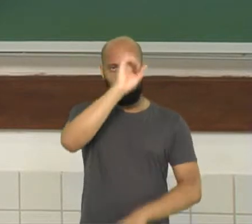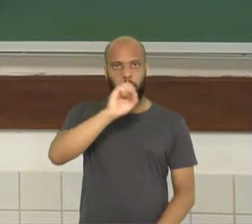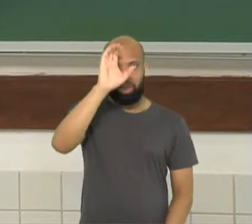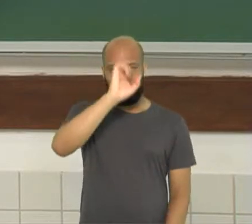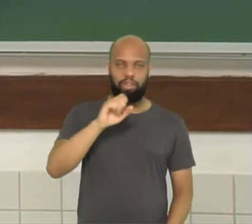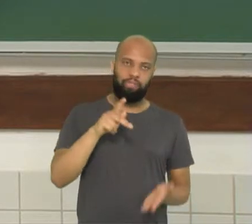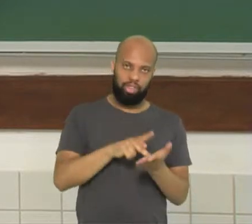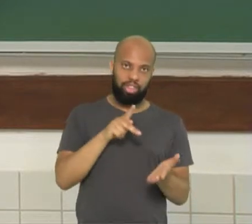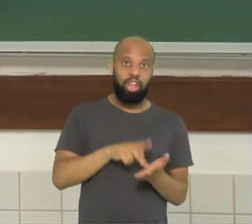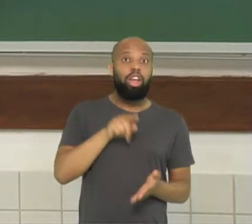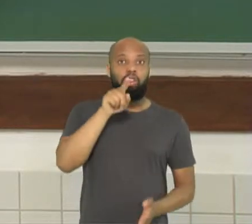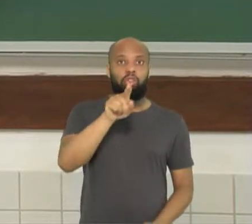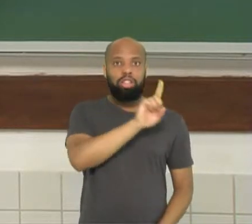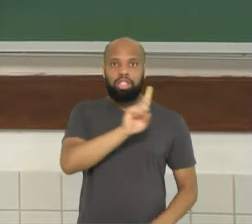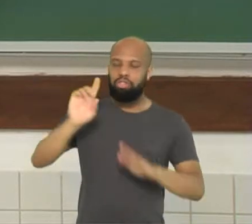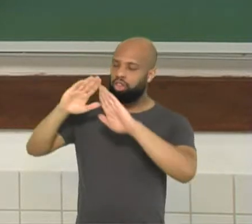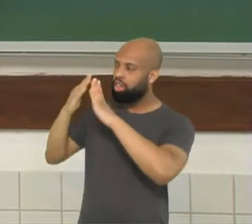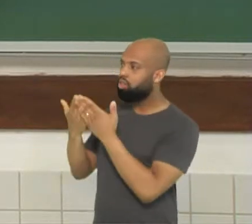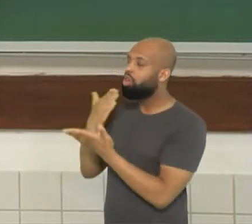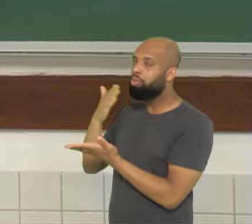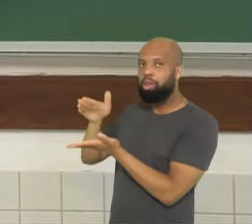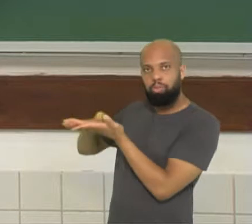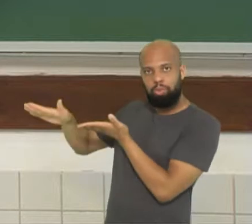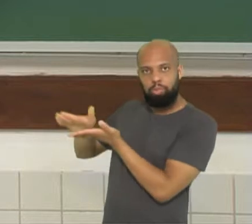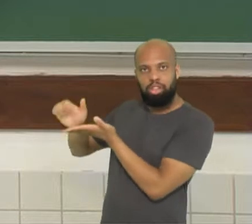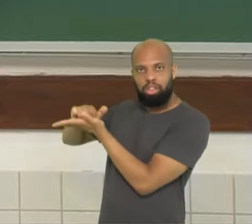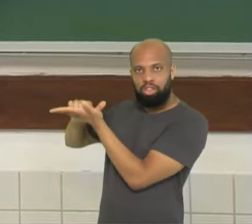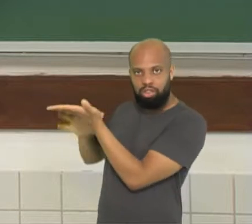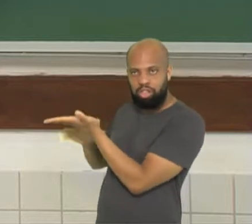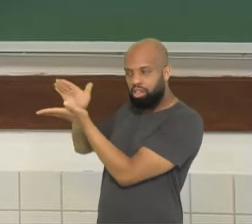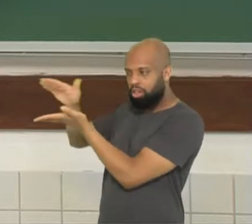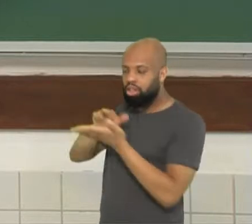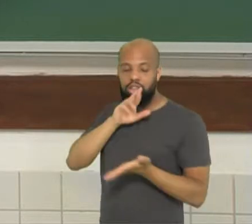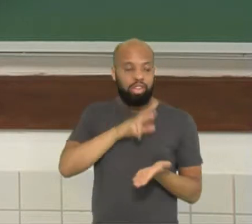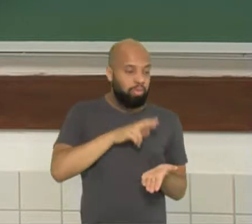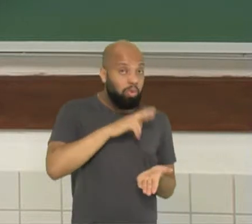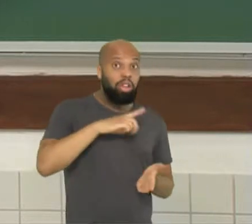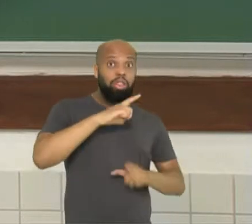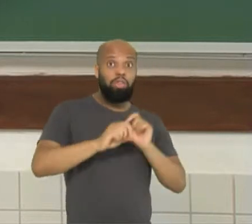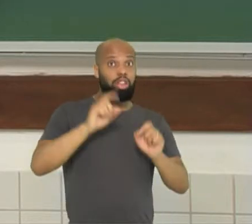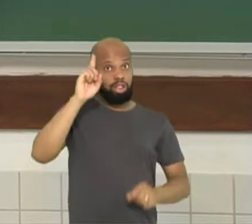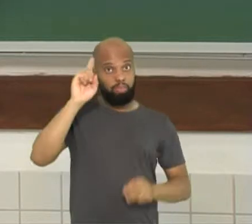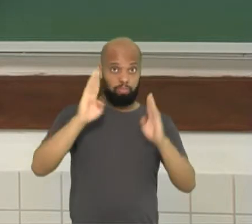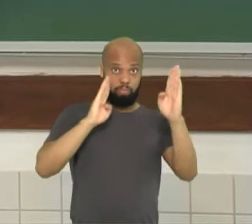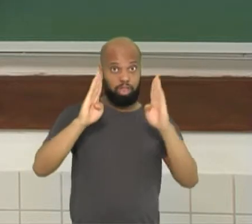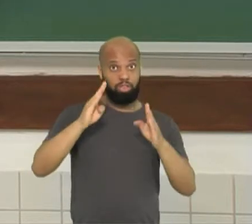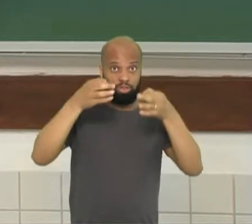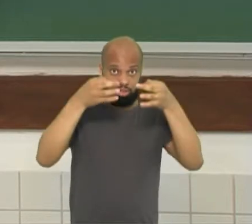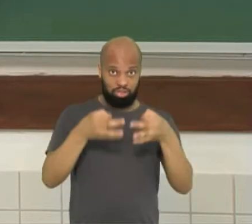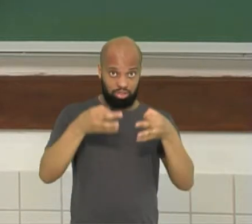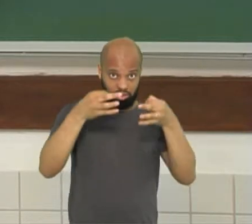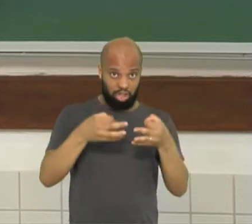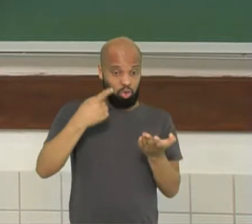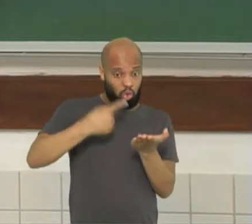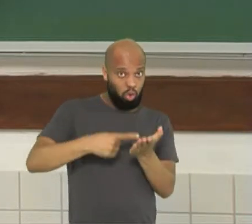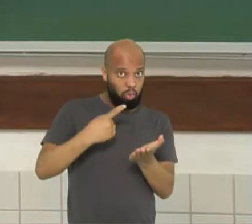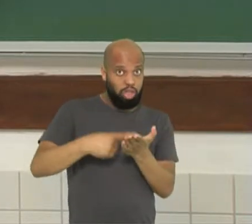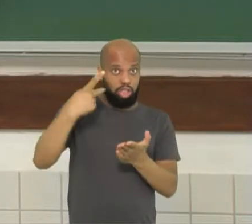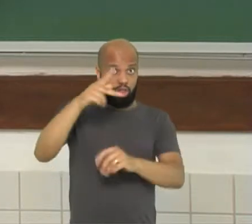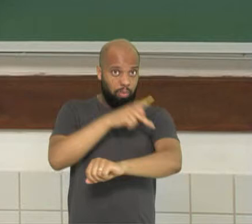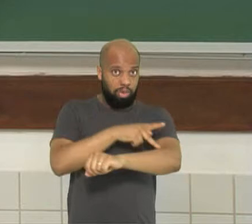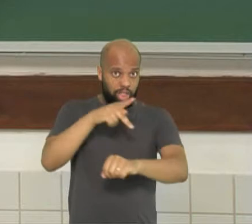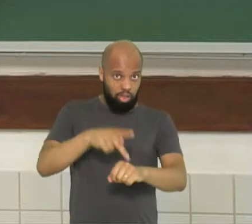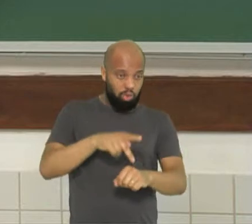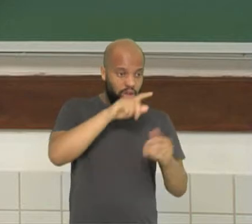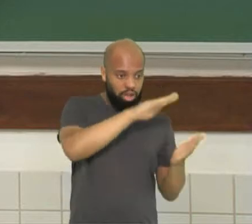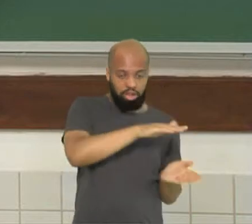aprendizagem. Você que entrega a atividade na escola, não deixe de entregar nos prazos que foram combinados lá com a sua pedagoga,